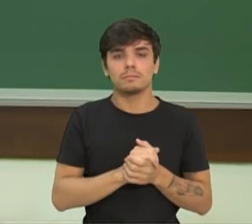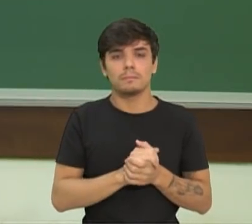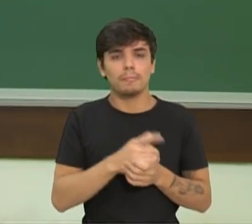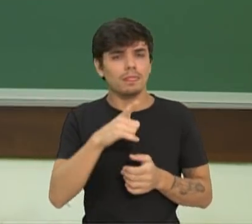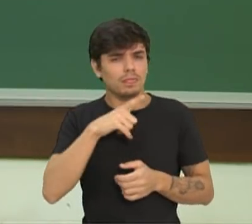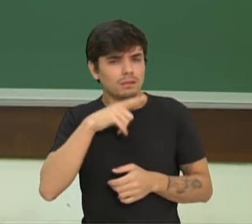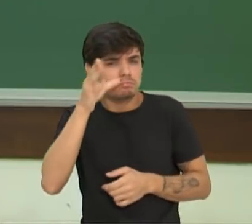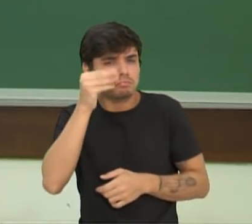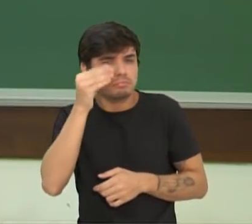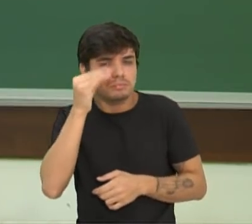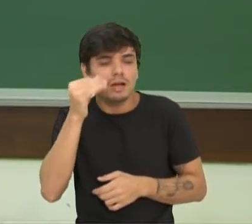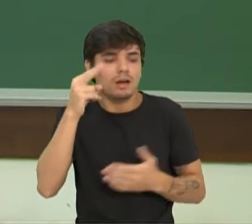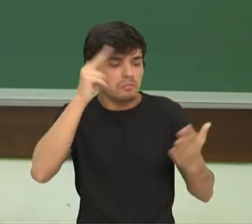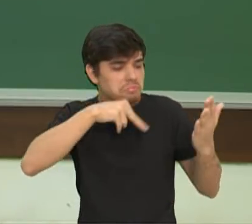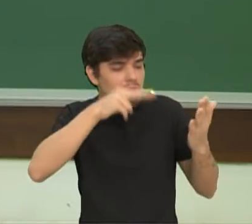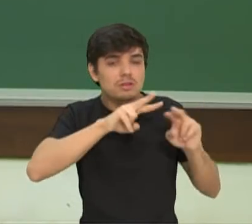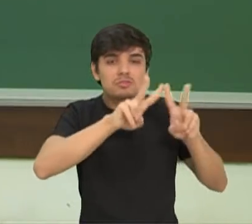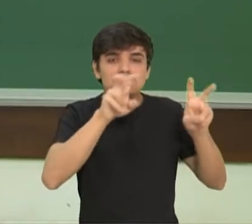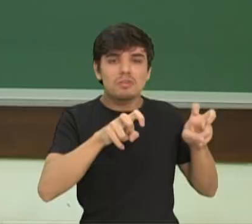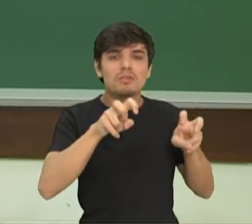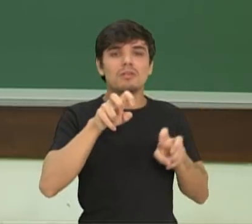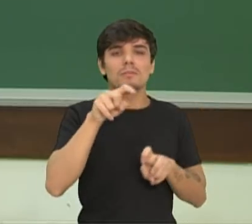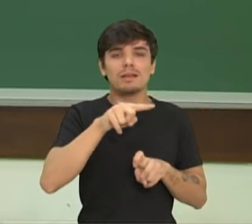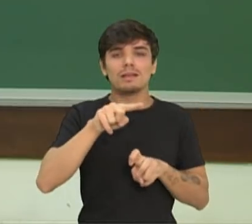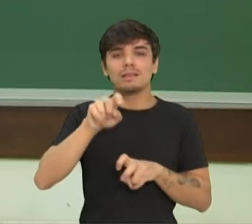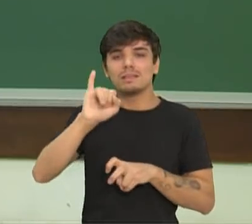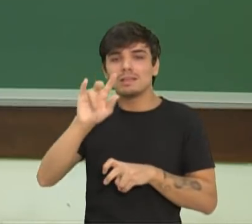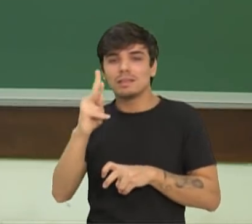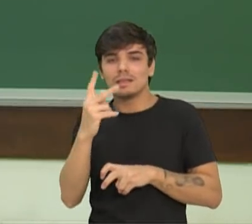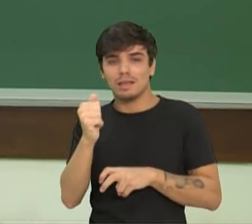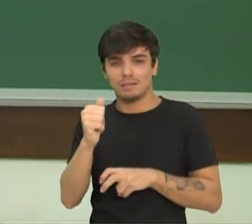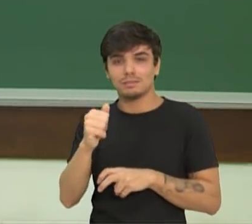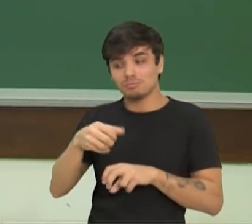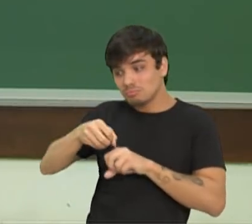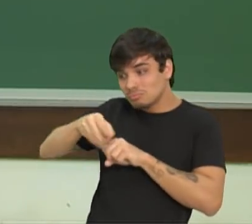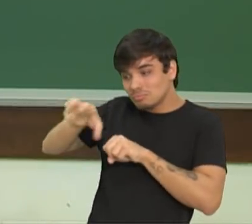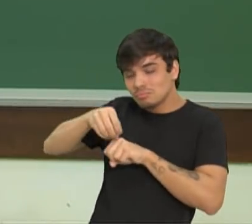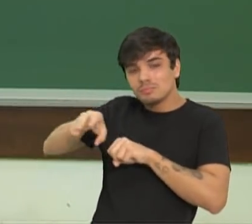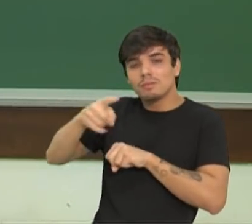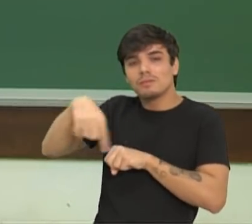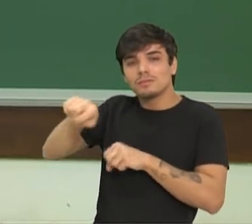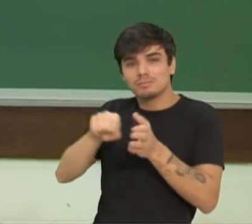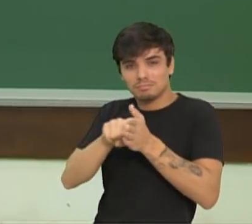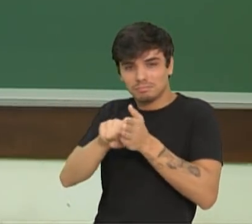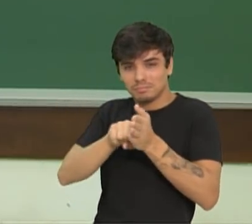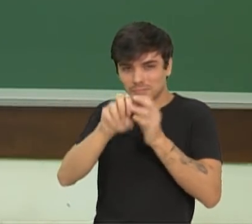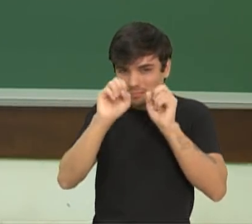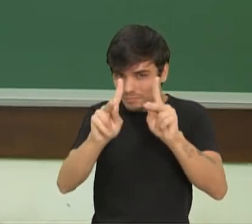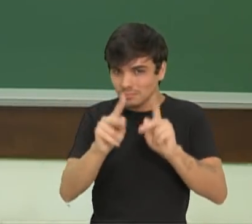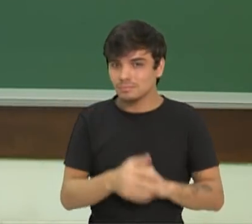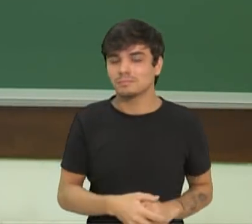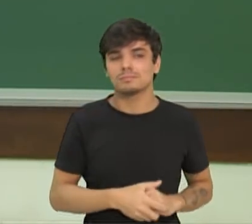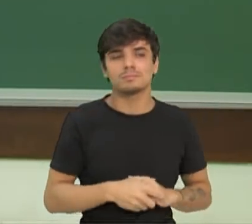de verificar sobre essas ilhas? Então, fica uma dica de você pesquisar.